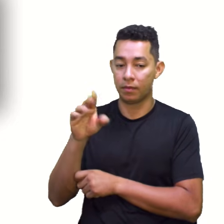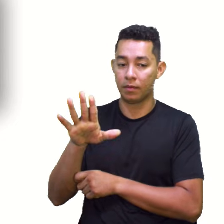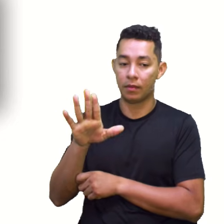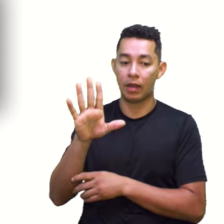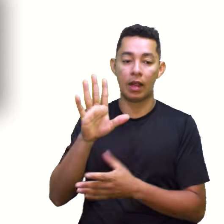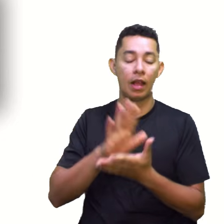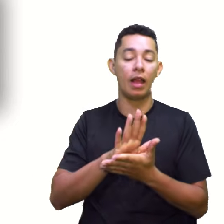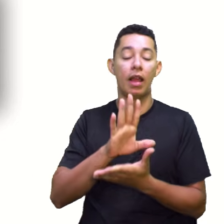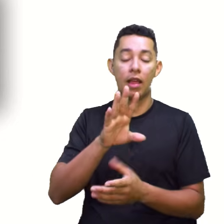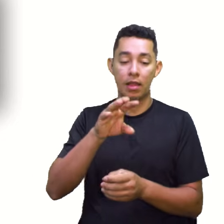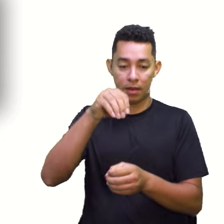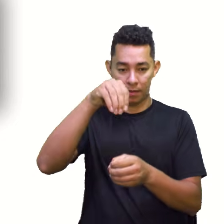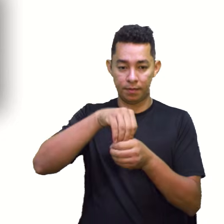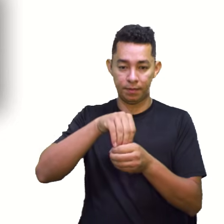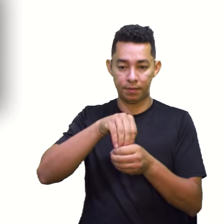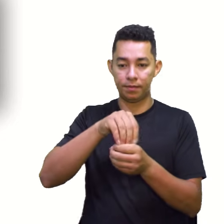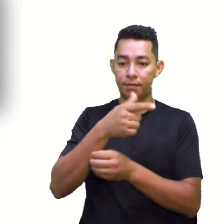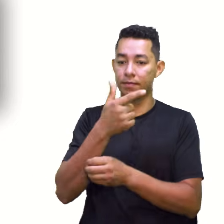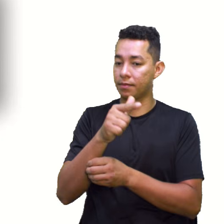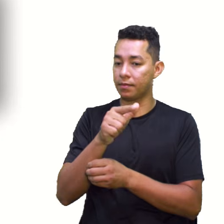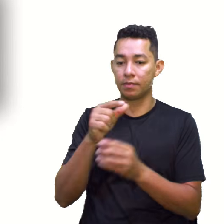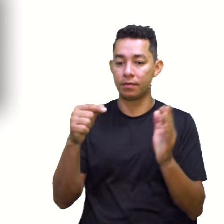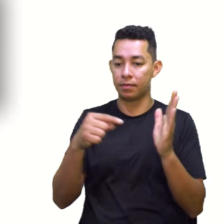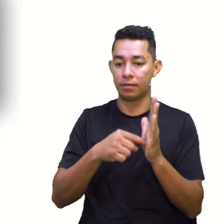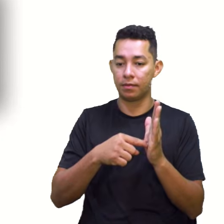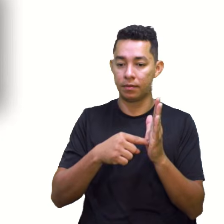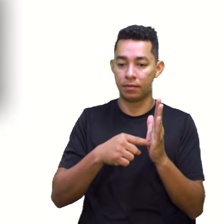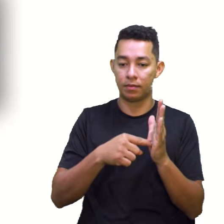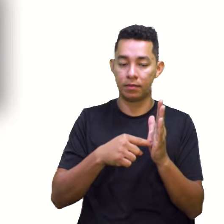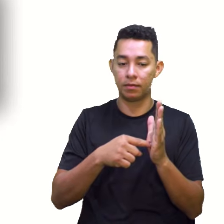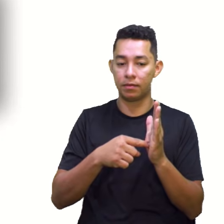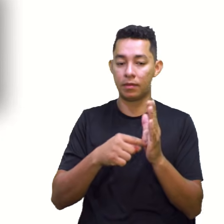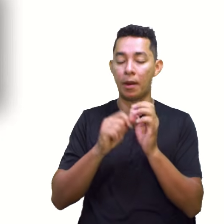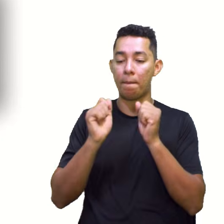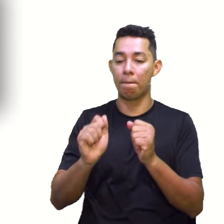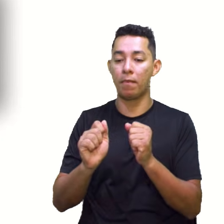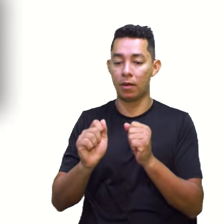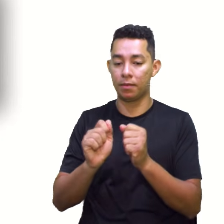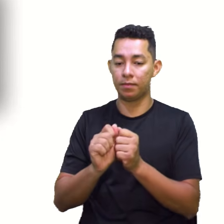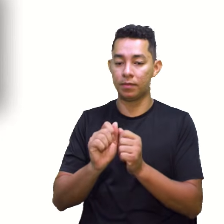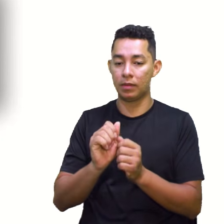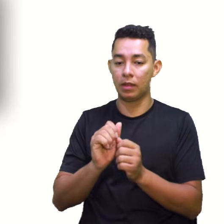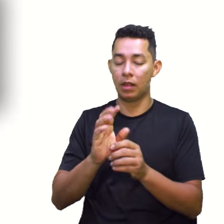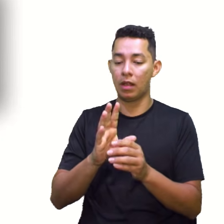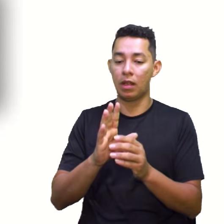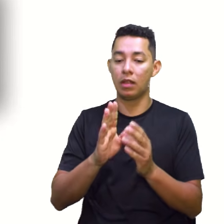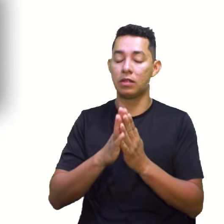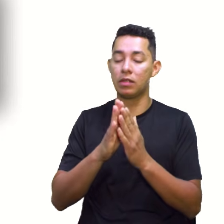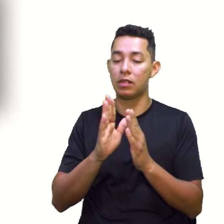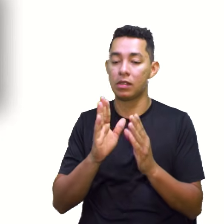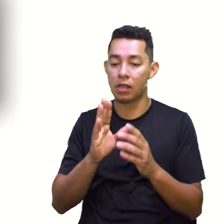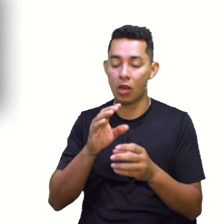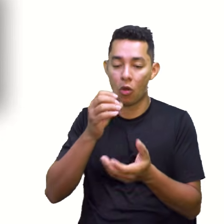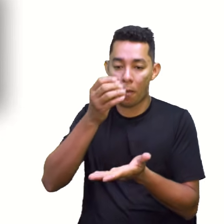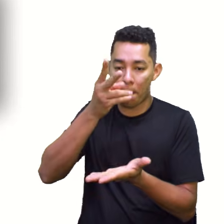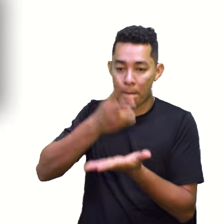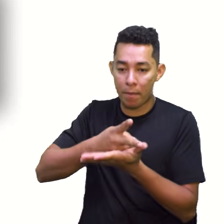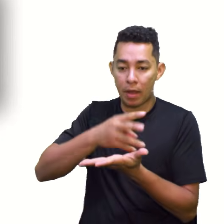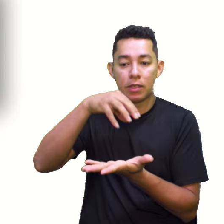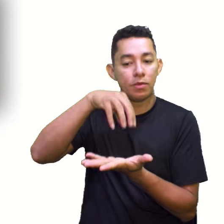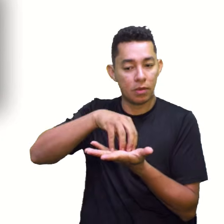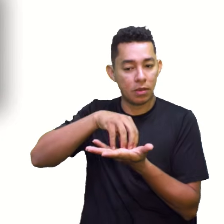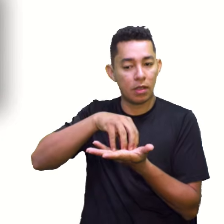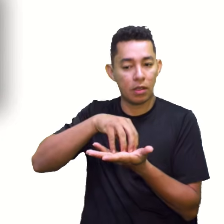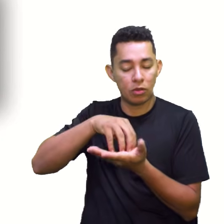interna, quando ela não tiver ponto em comum, ela pode ser concêntrica, distância zero, ou pode